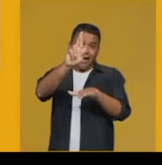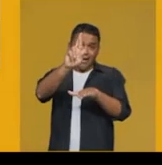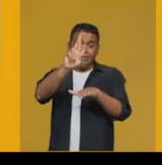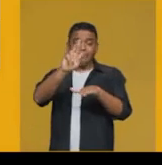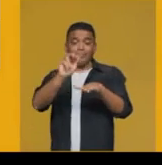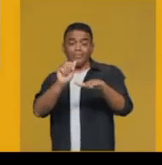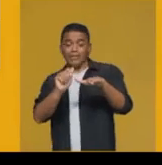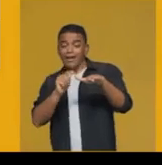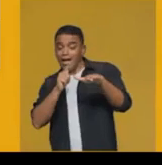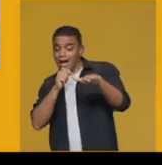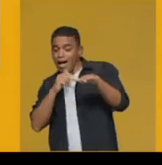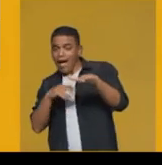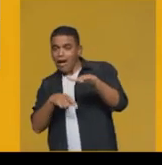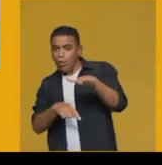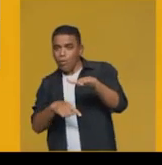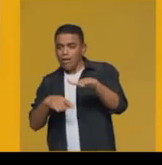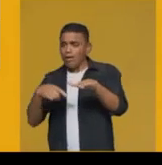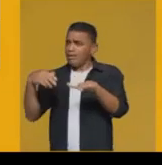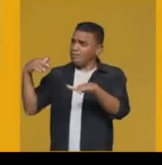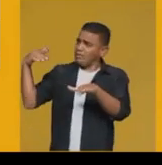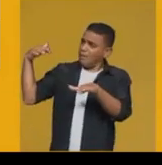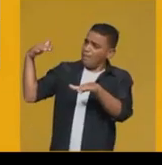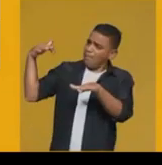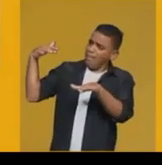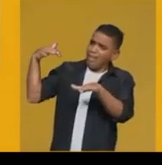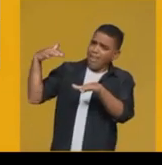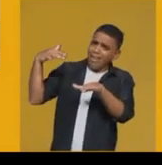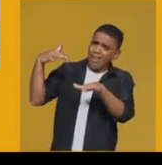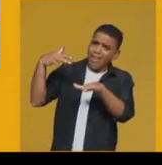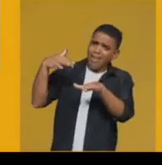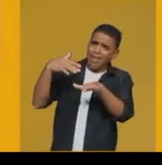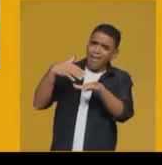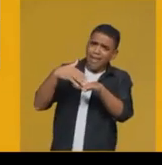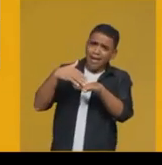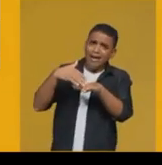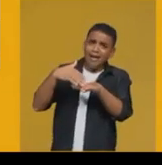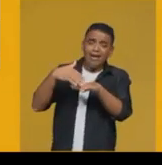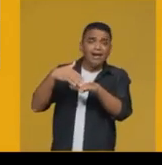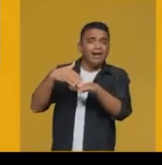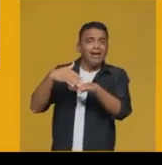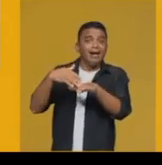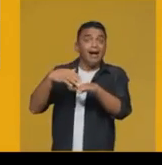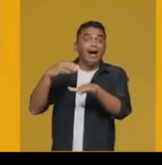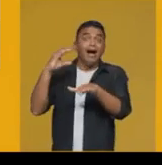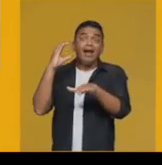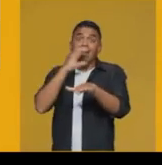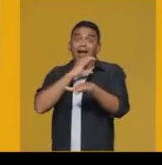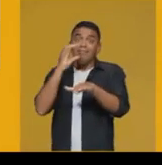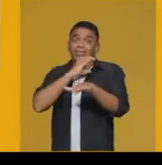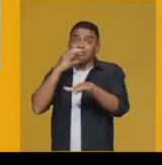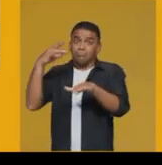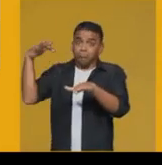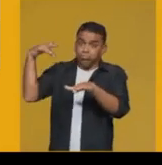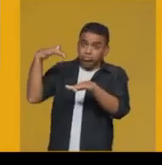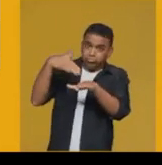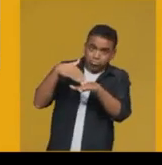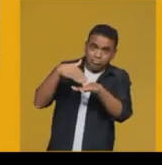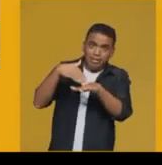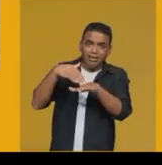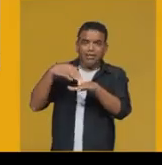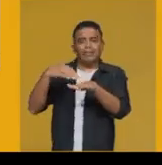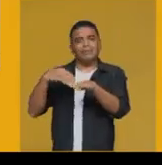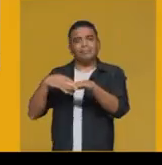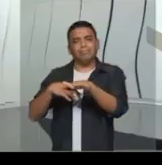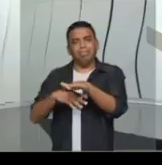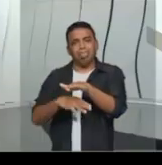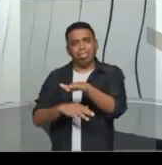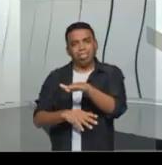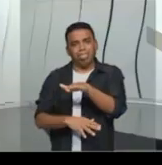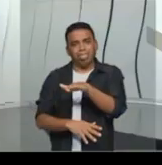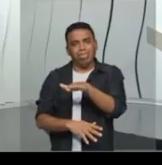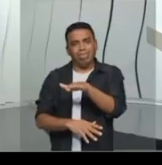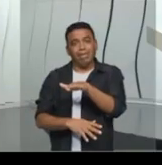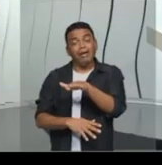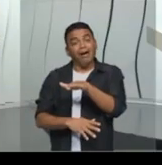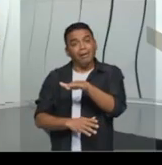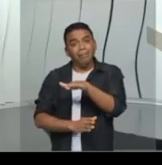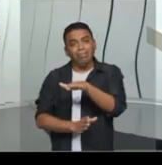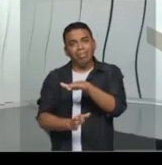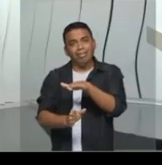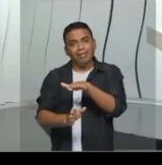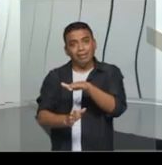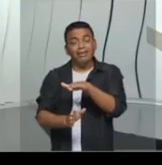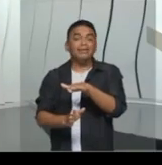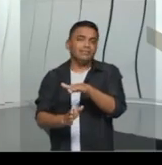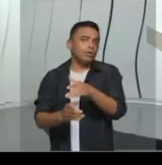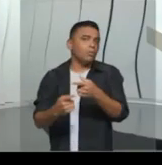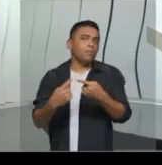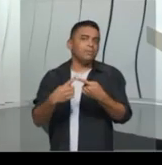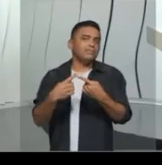velocidade da luz nos meios não é igual. Ela depende do tipo do meio, da estrutura